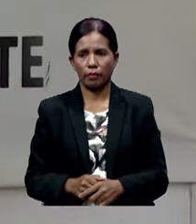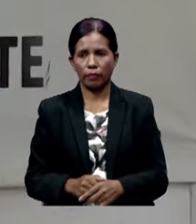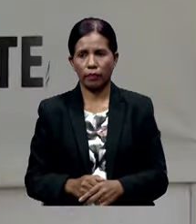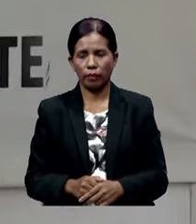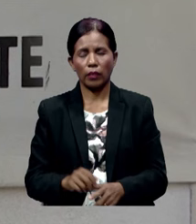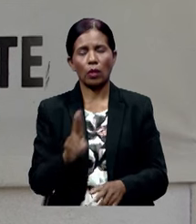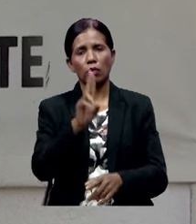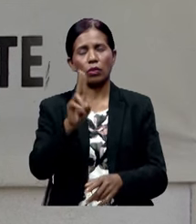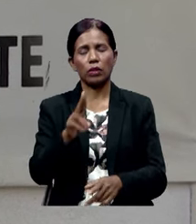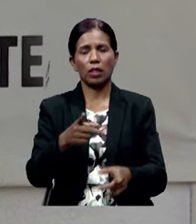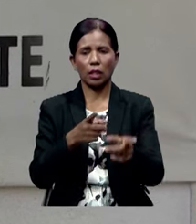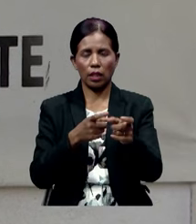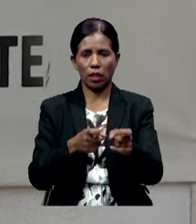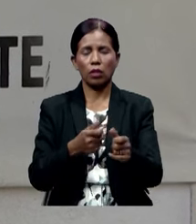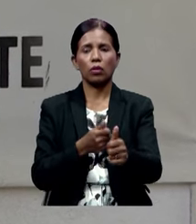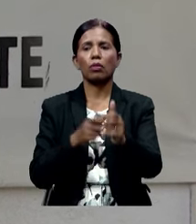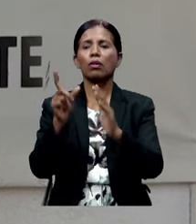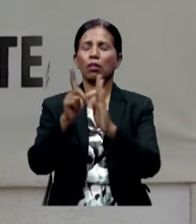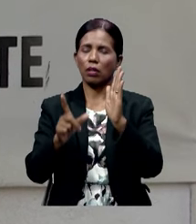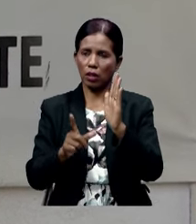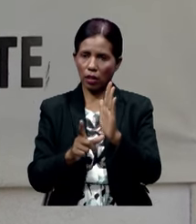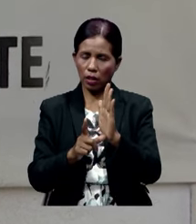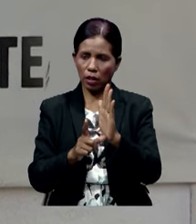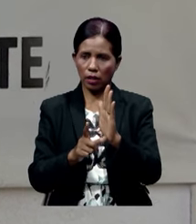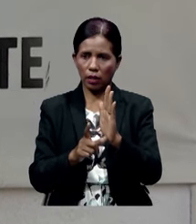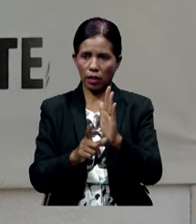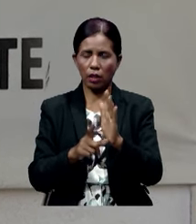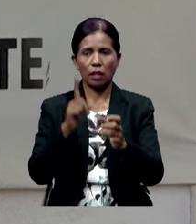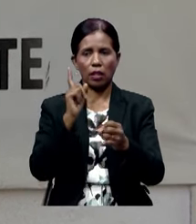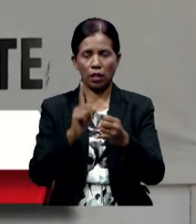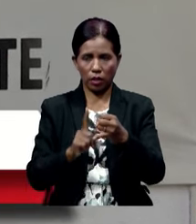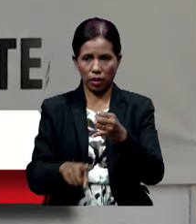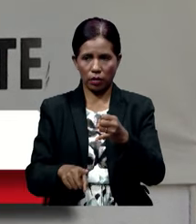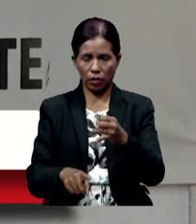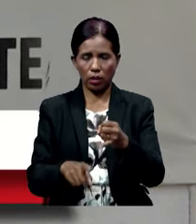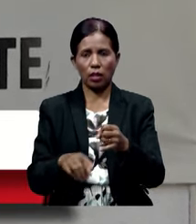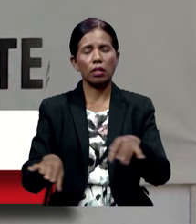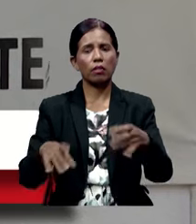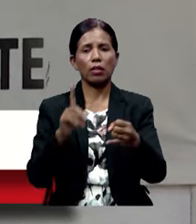Utiliza aquela lei, né, recurso e custo, okay? Última recurso.